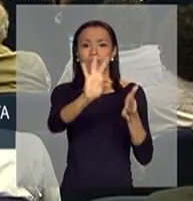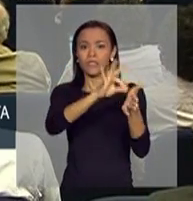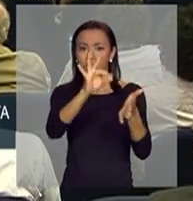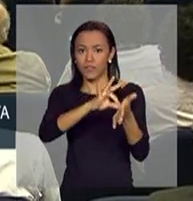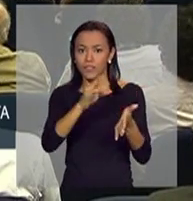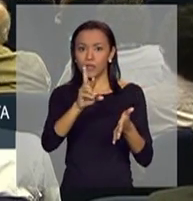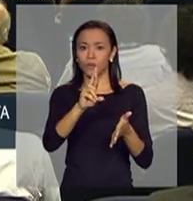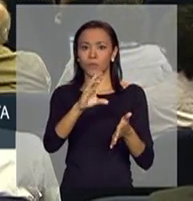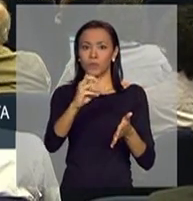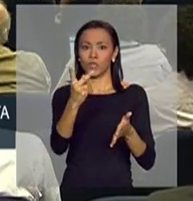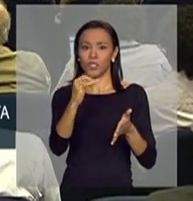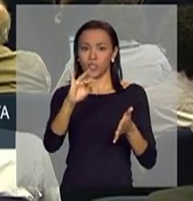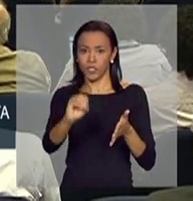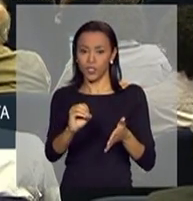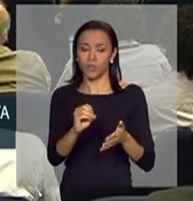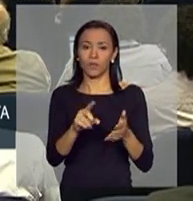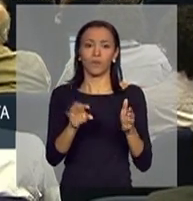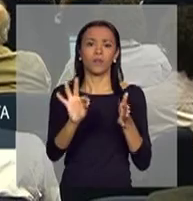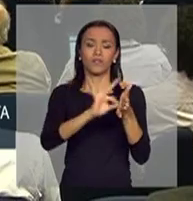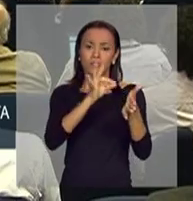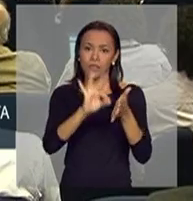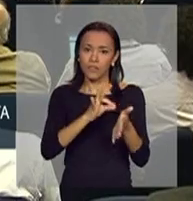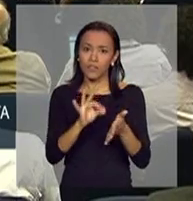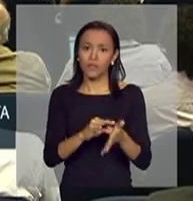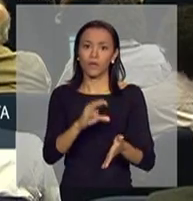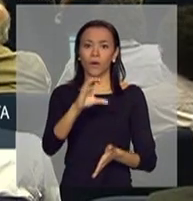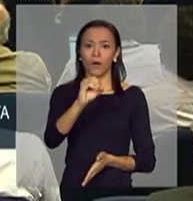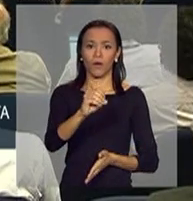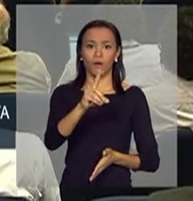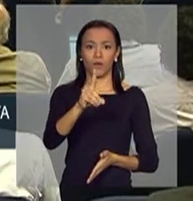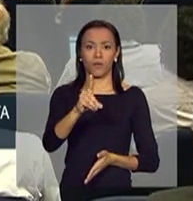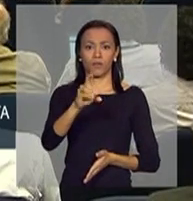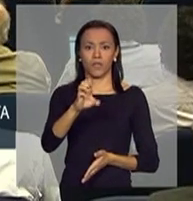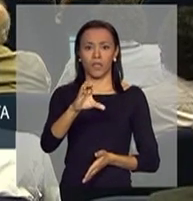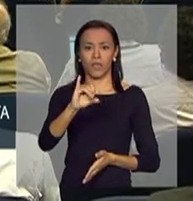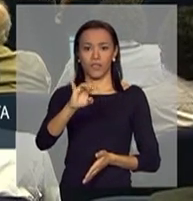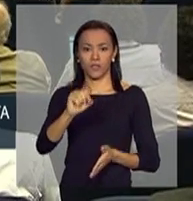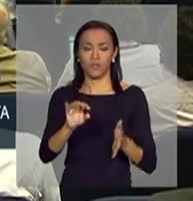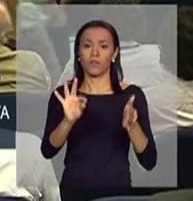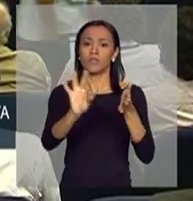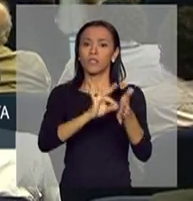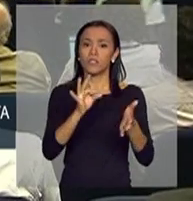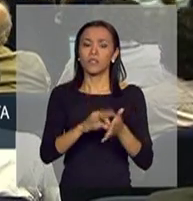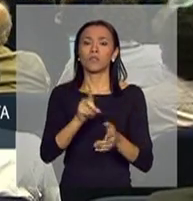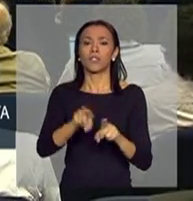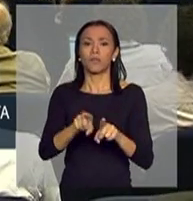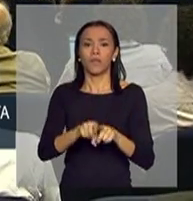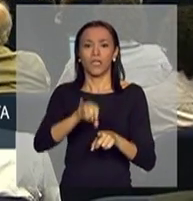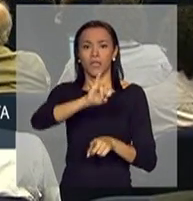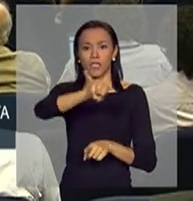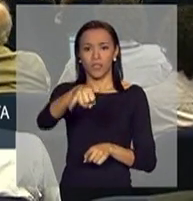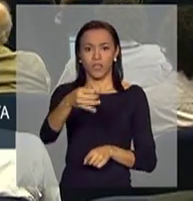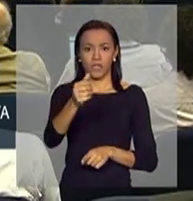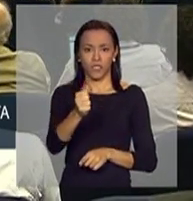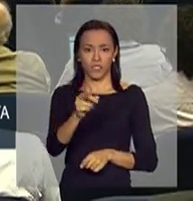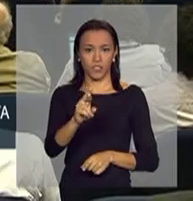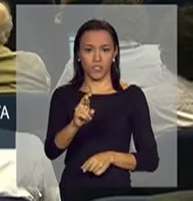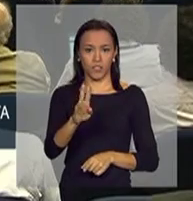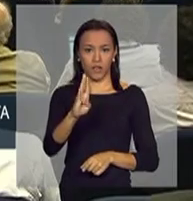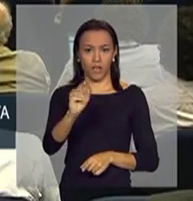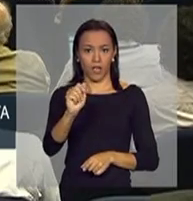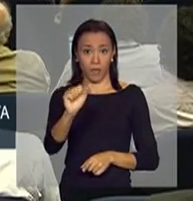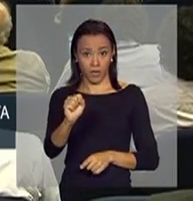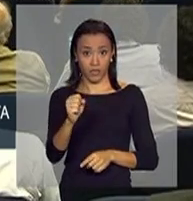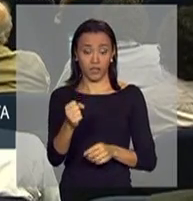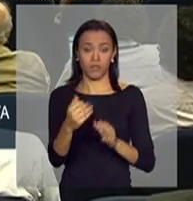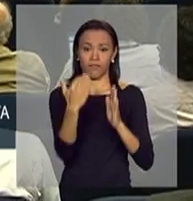Alencar. Modesto da Silveira. Jarbas. Ele se inscreveu. Então, na ordem,